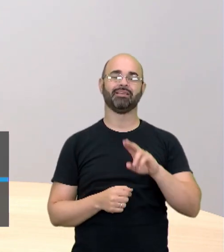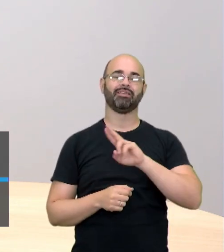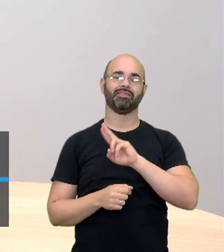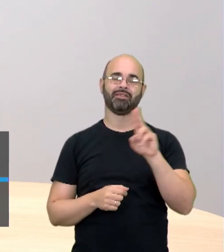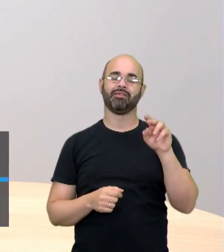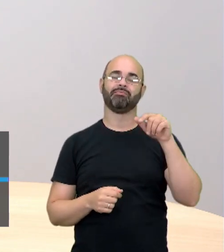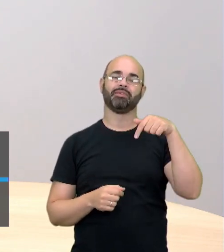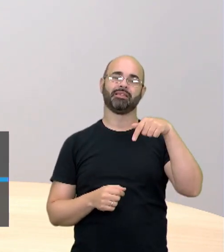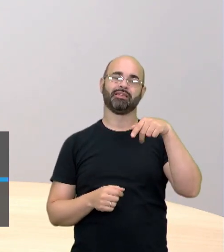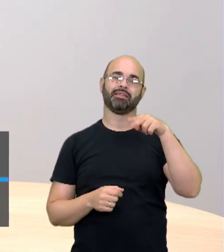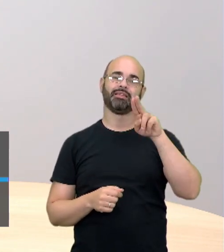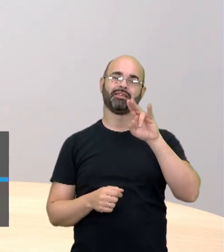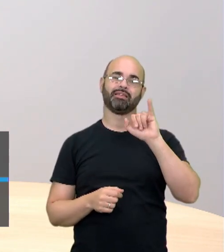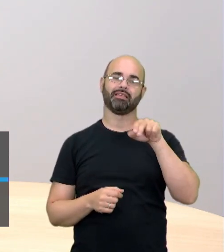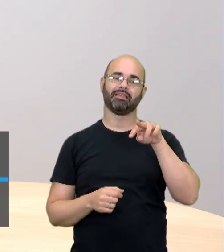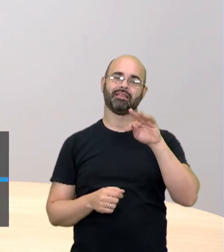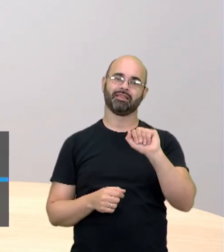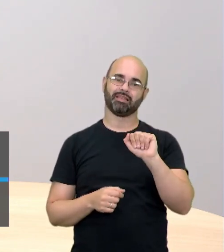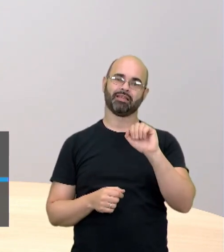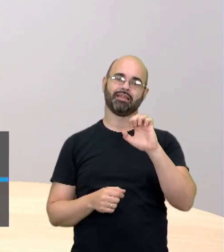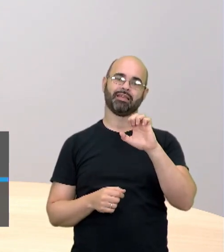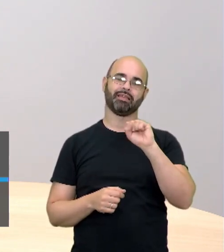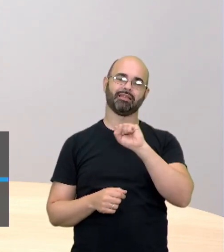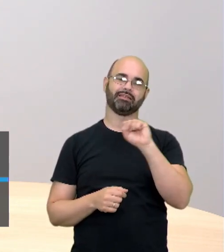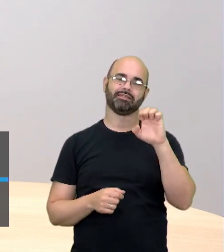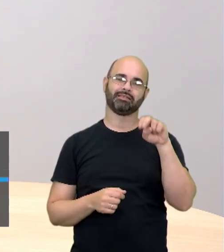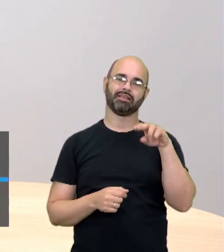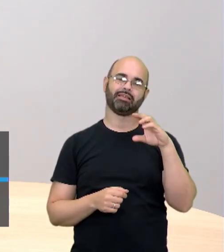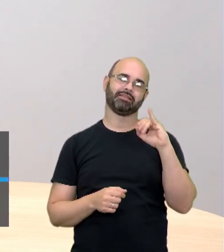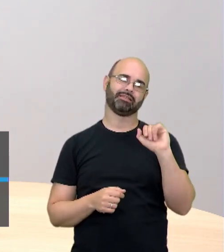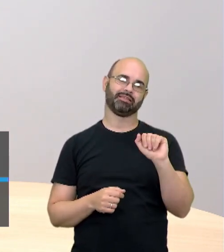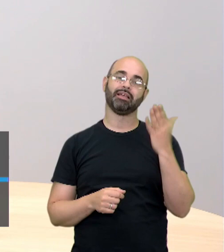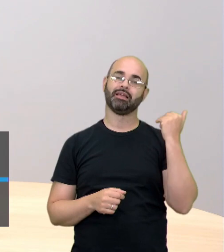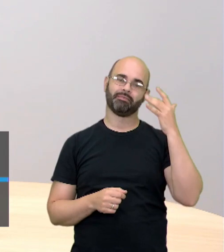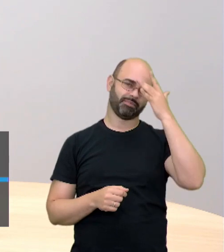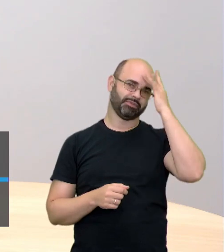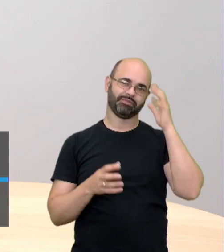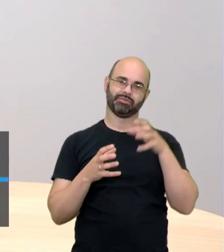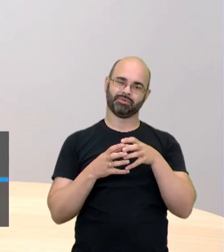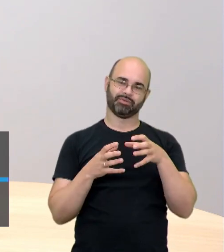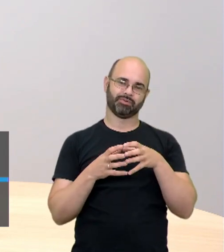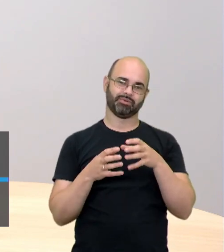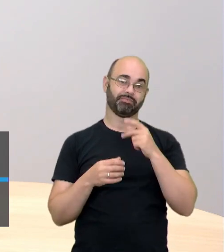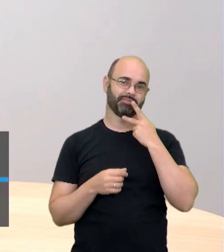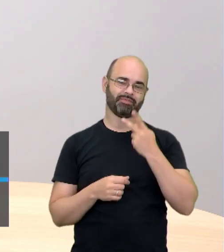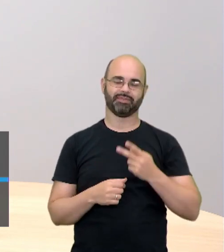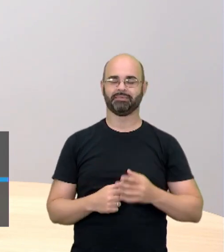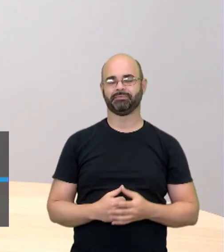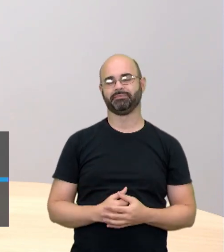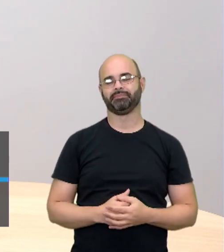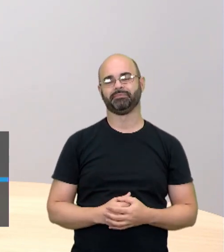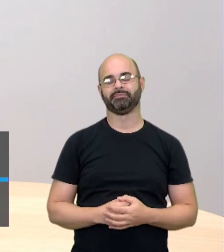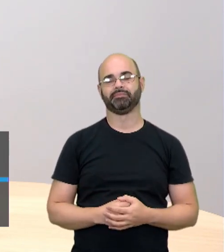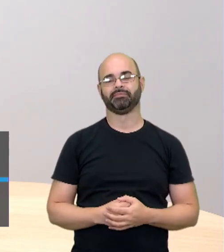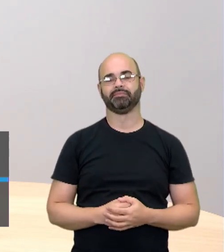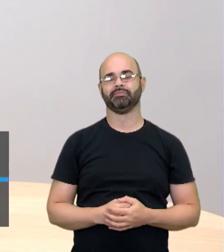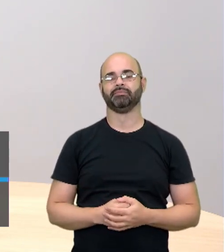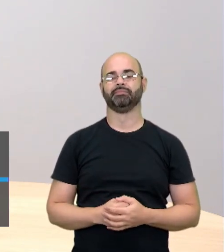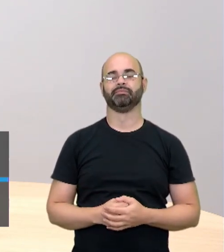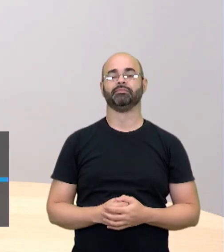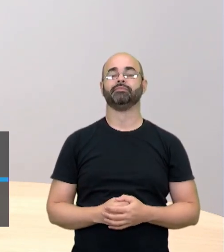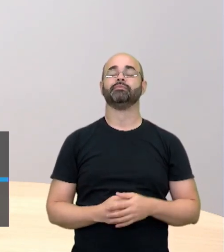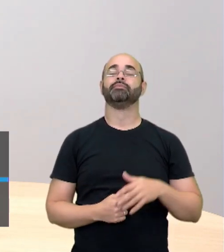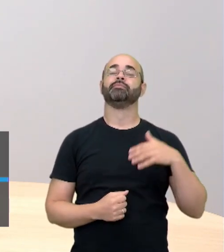quintessência. Tá certo? Aí, pessoal, eu gostaria de contar para vocês que há